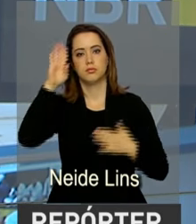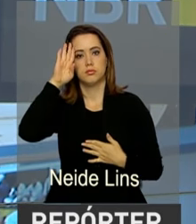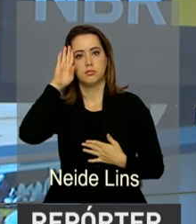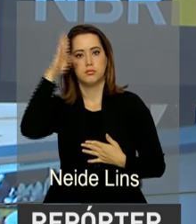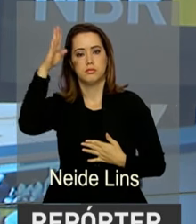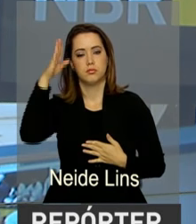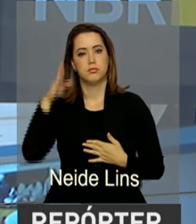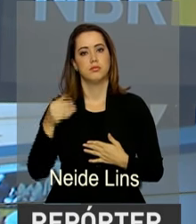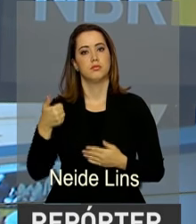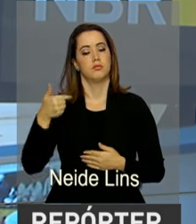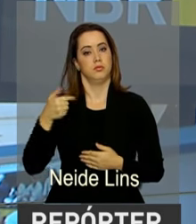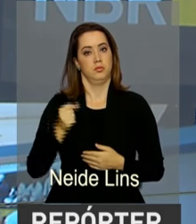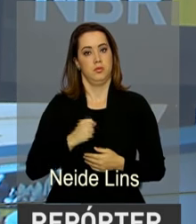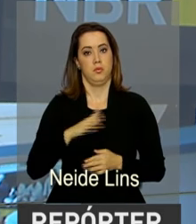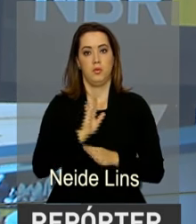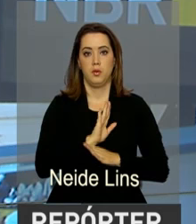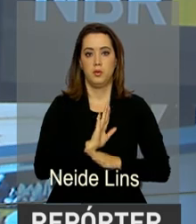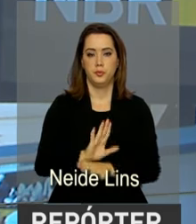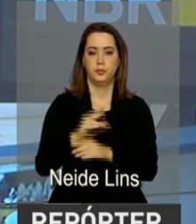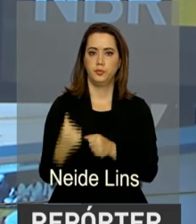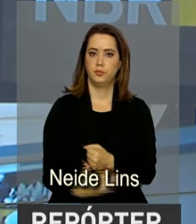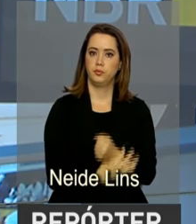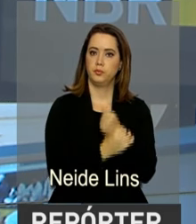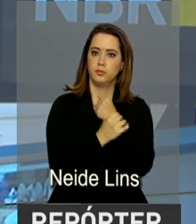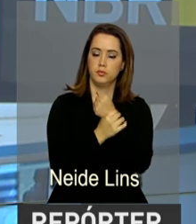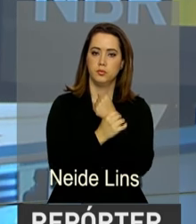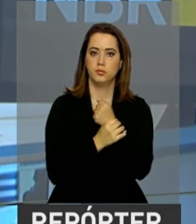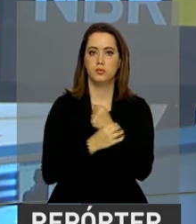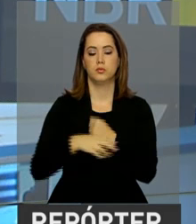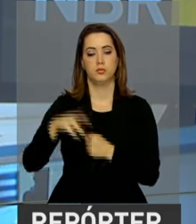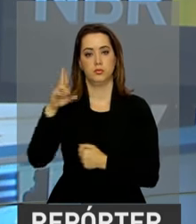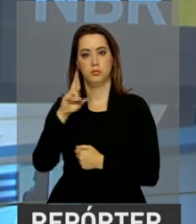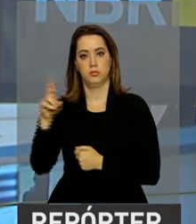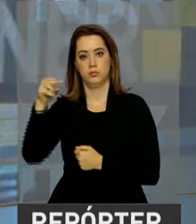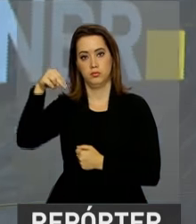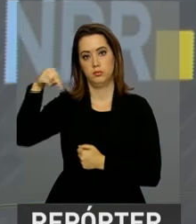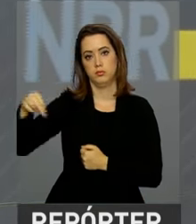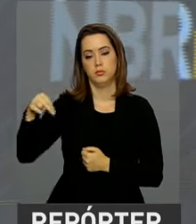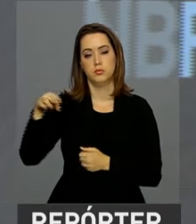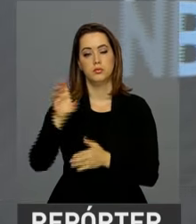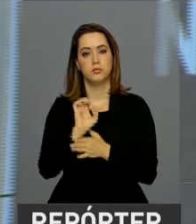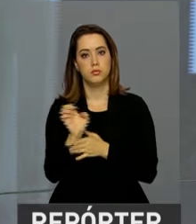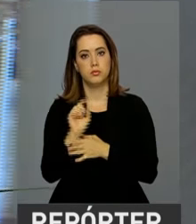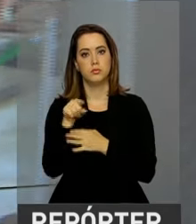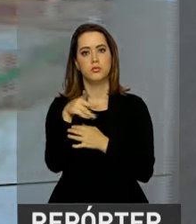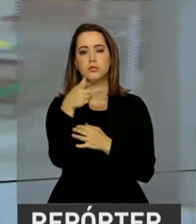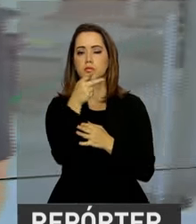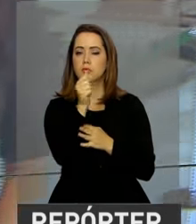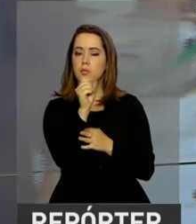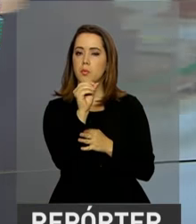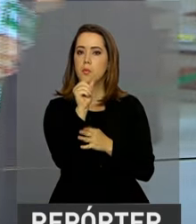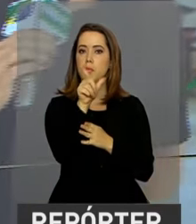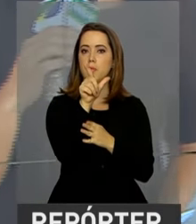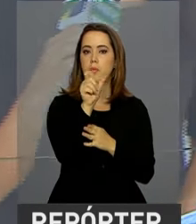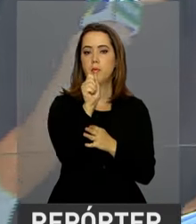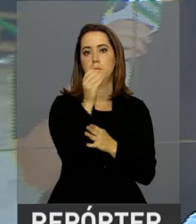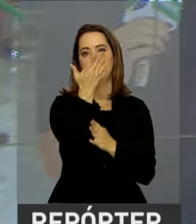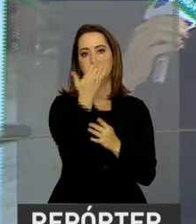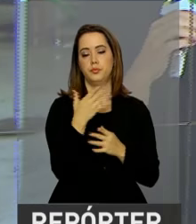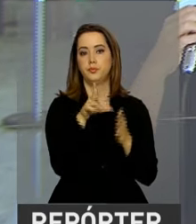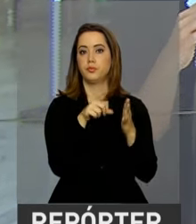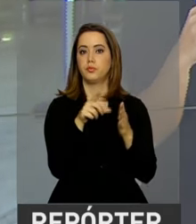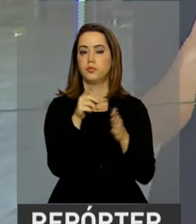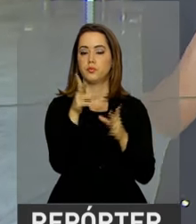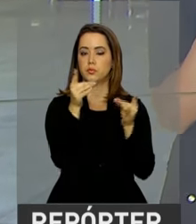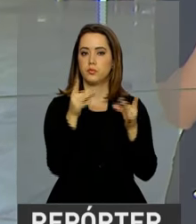ruas para apoiar a operação de segurança pública no Rio Grande do Norte. Assunto para a repórter Paola Diorte, que está no Palácio